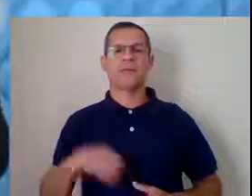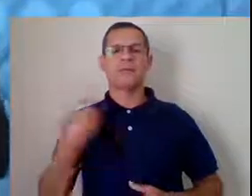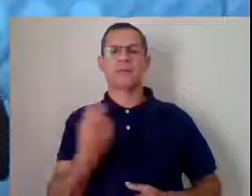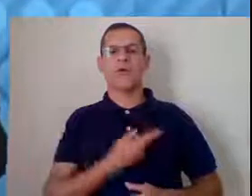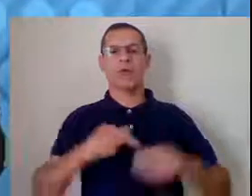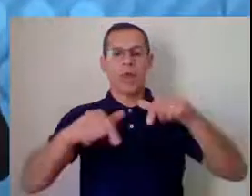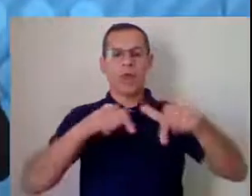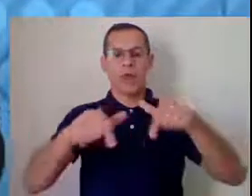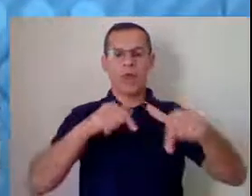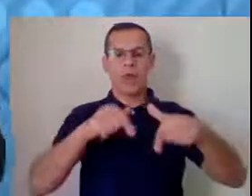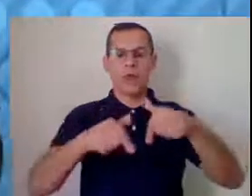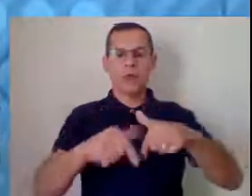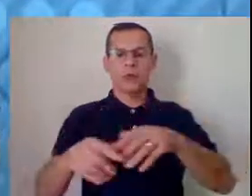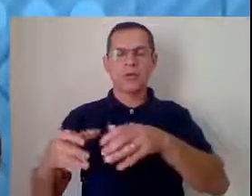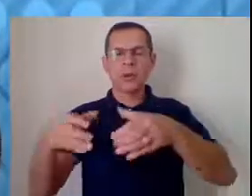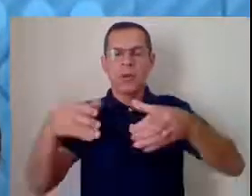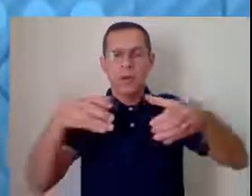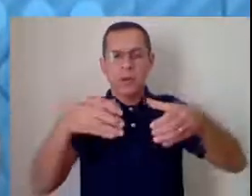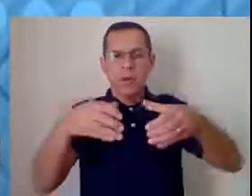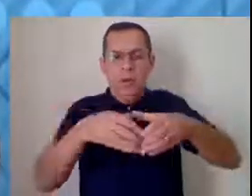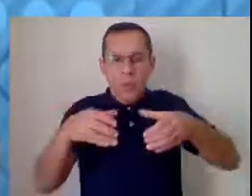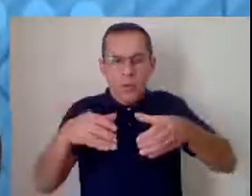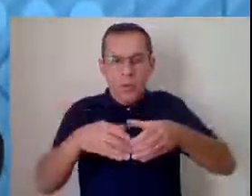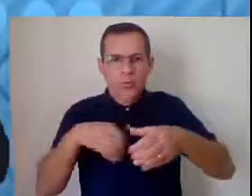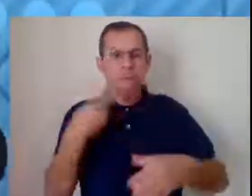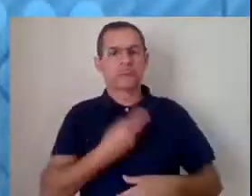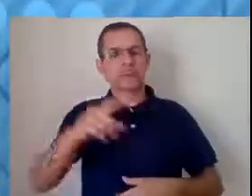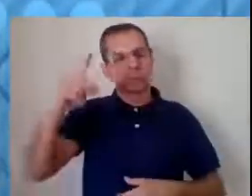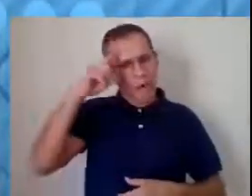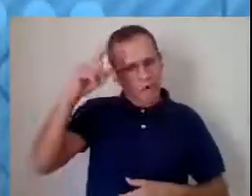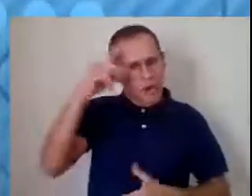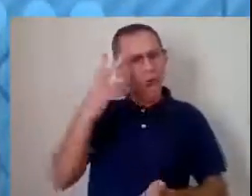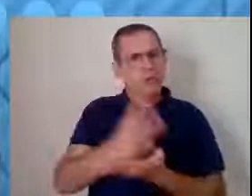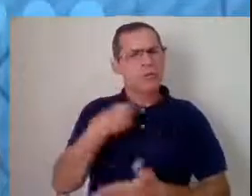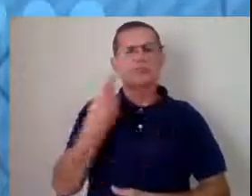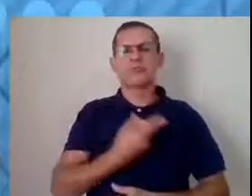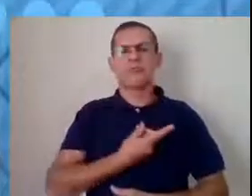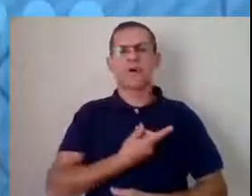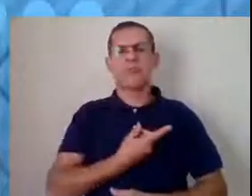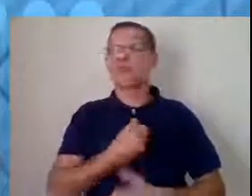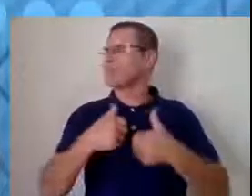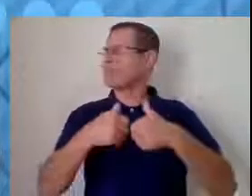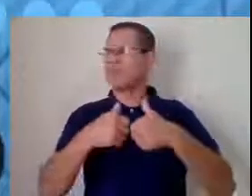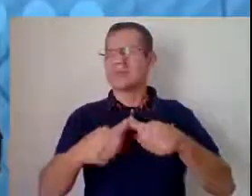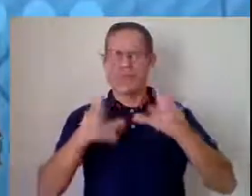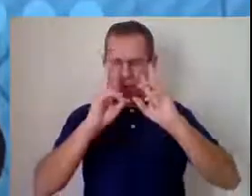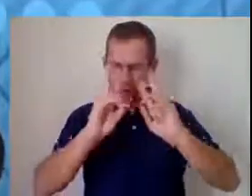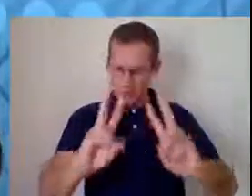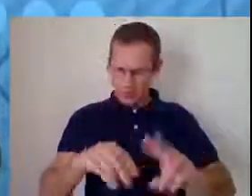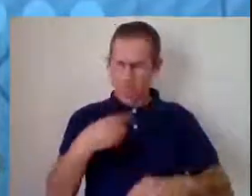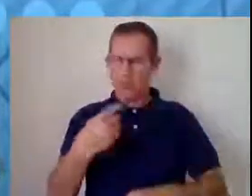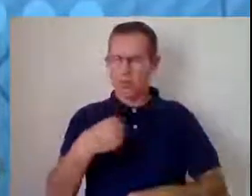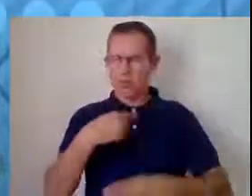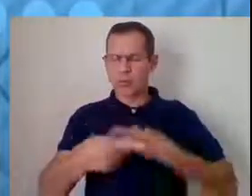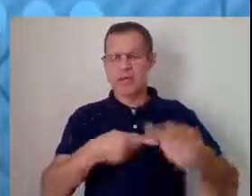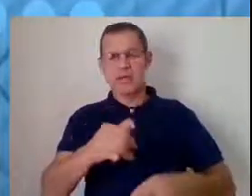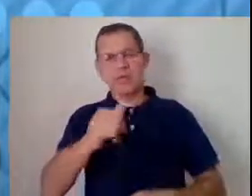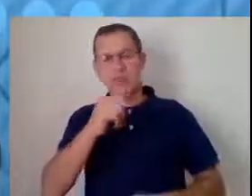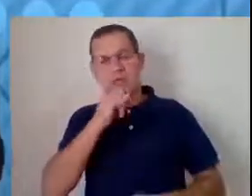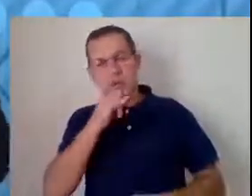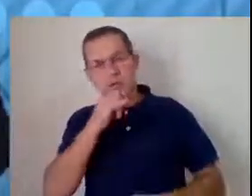Nós trabalhamos aí com conjuntos no nosso dia a dia, mesmo que nós não estejamos vendo, como eu já falei, por